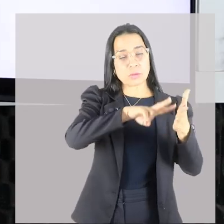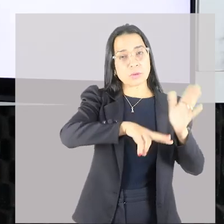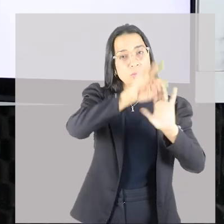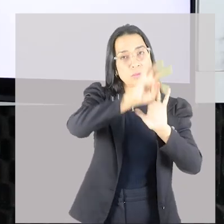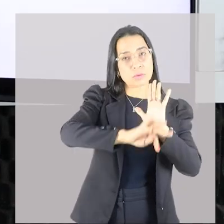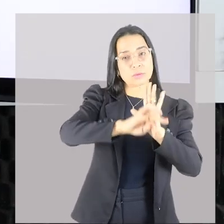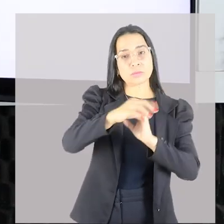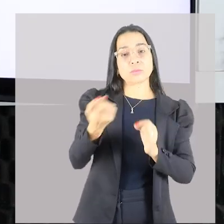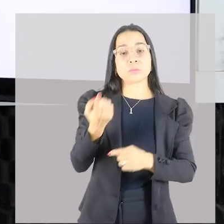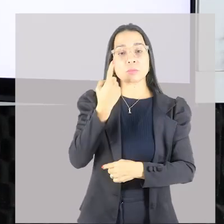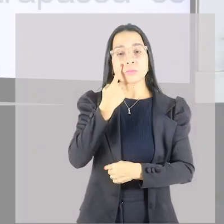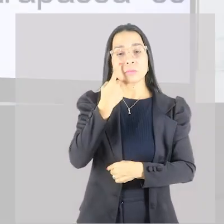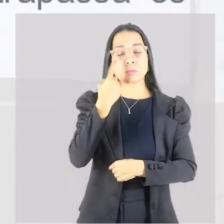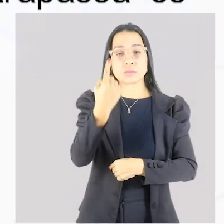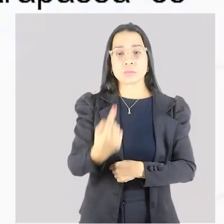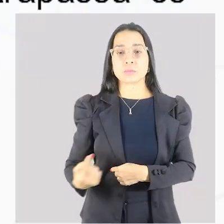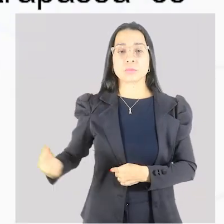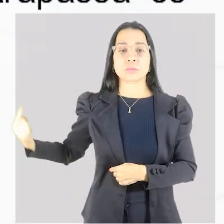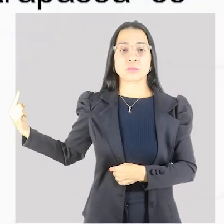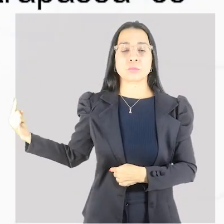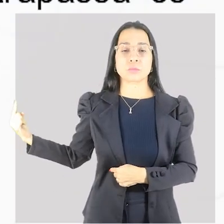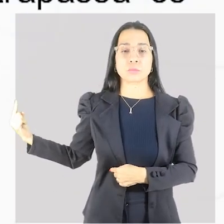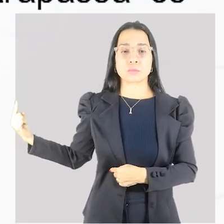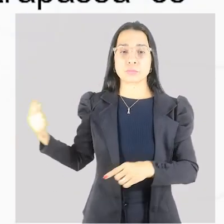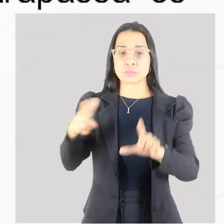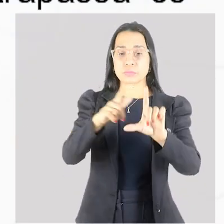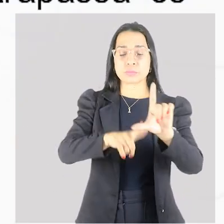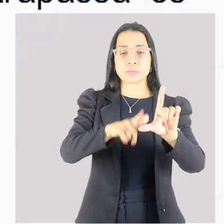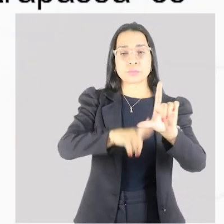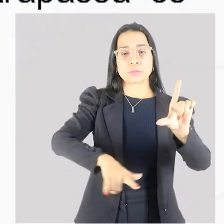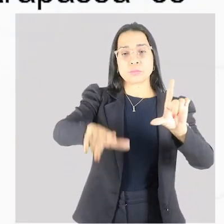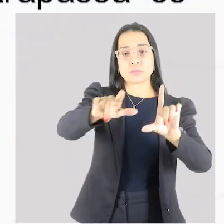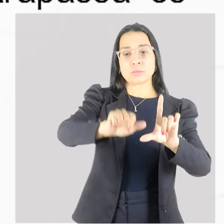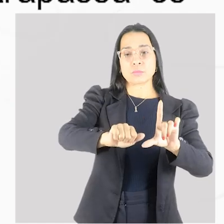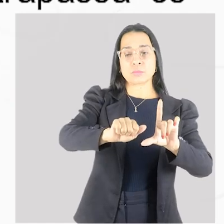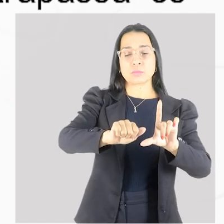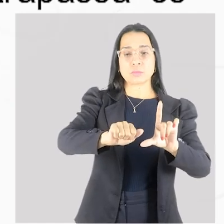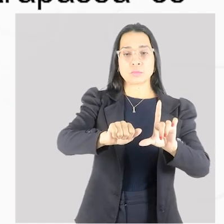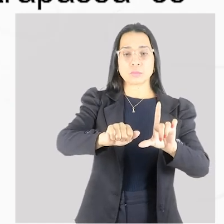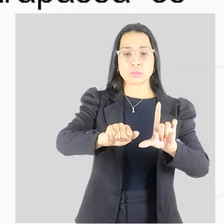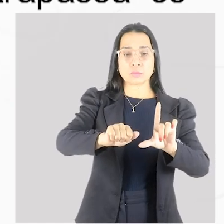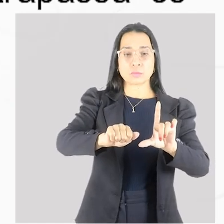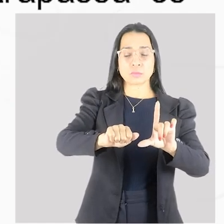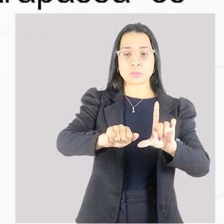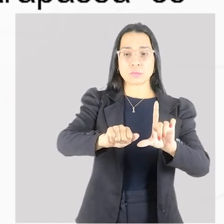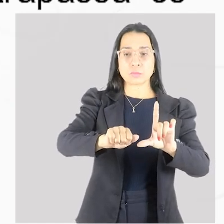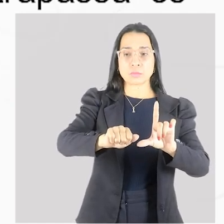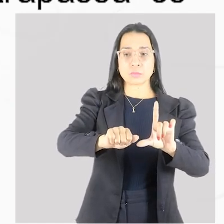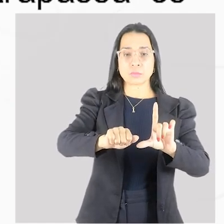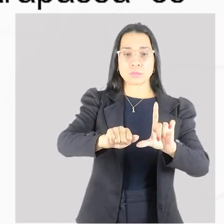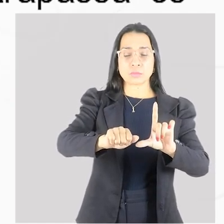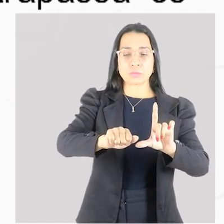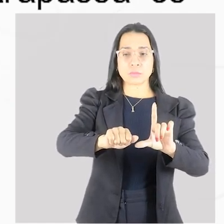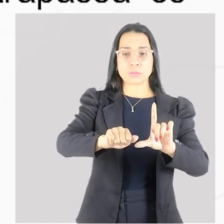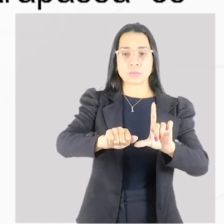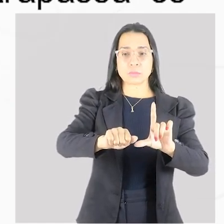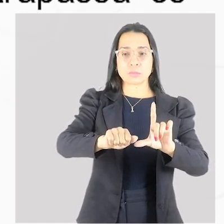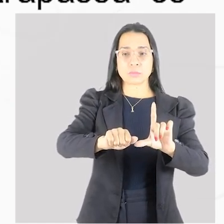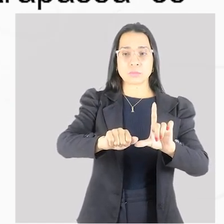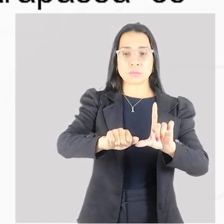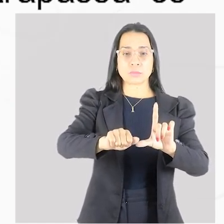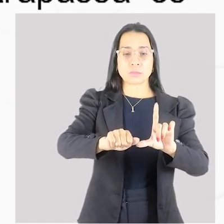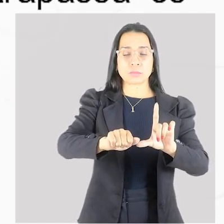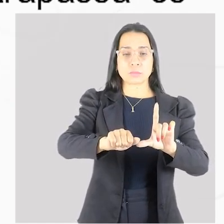lá, contribuíram para diminuir a legitimidade dos novos partidos políticos